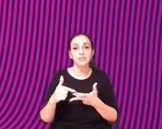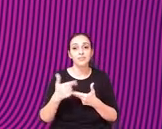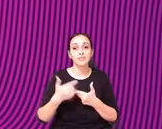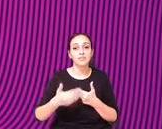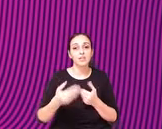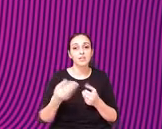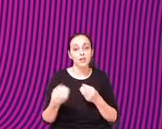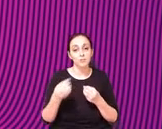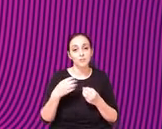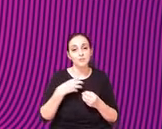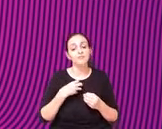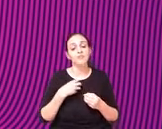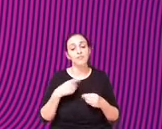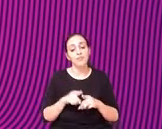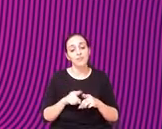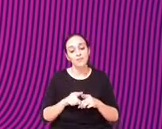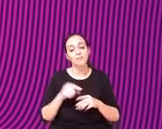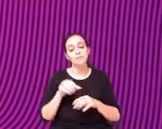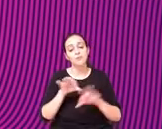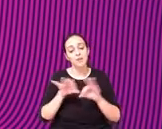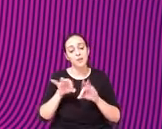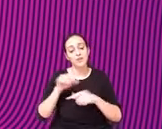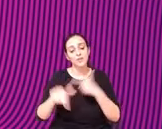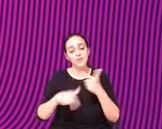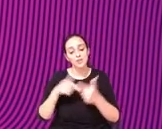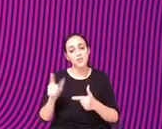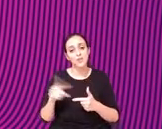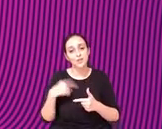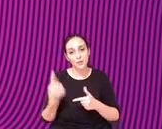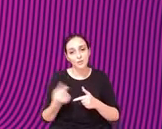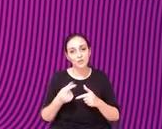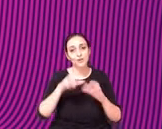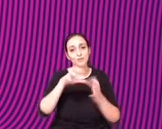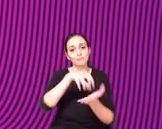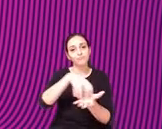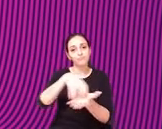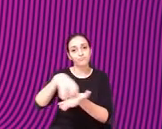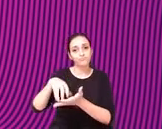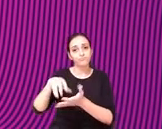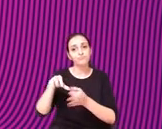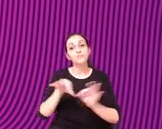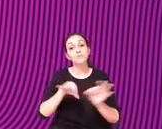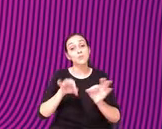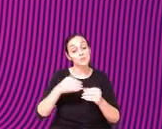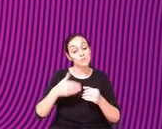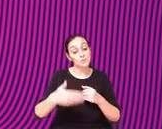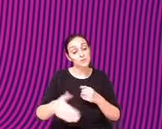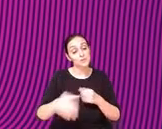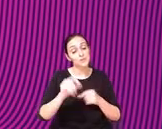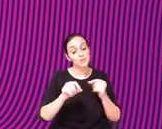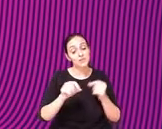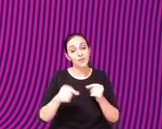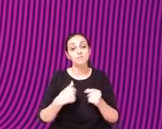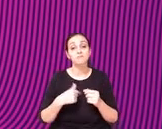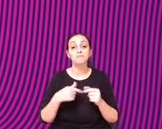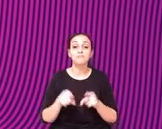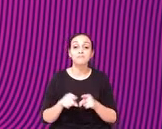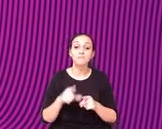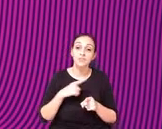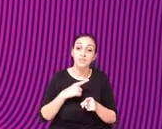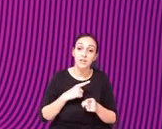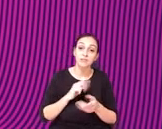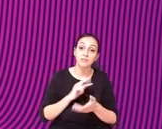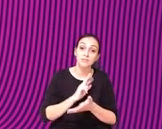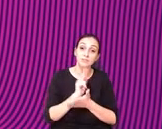que preparar os nossos serviços e os nossos departamentos para lidar com esta situação. E através deste guia temos aqui algumas recomendações